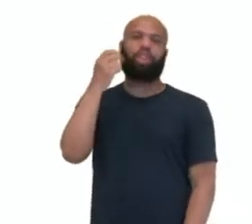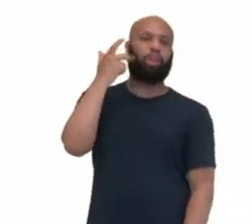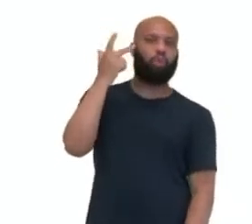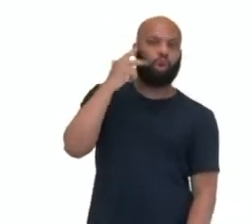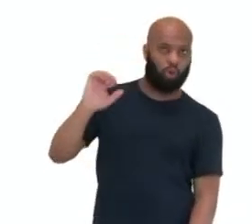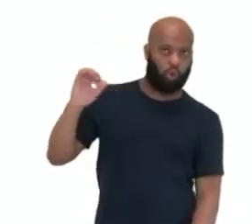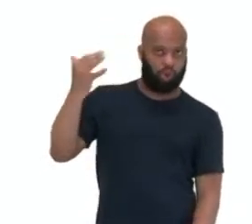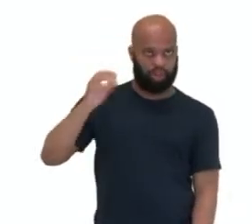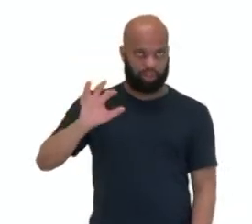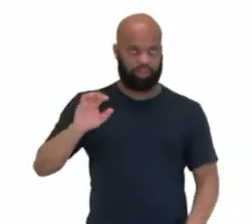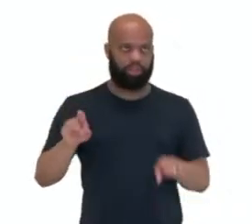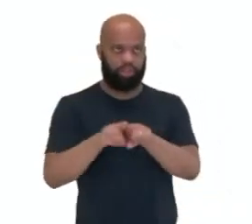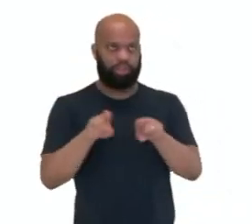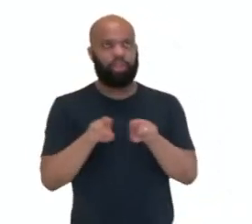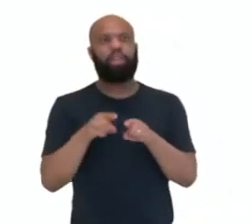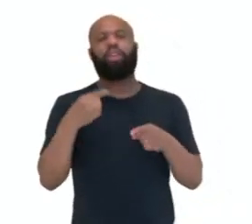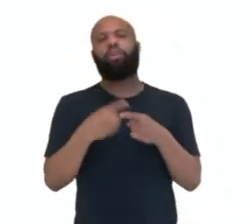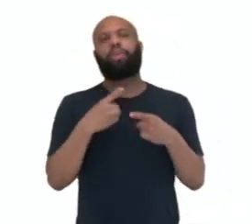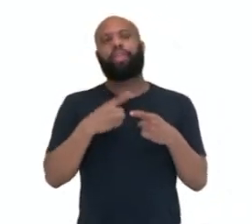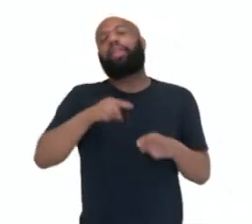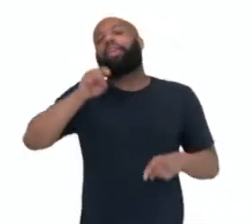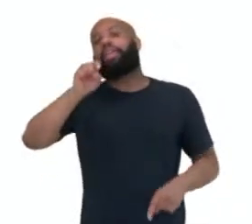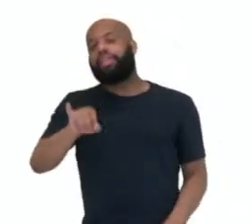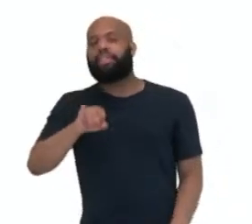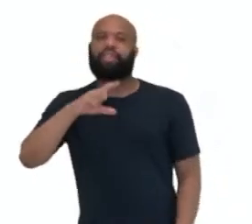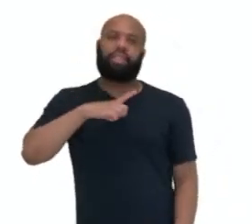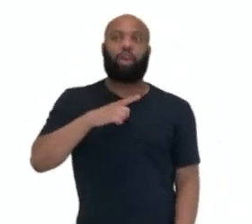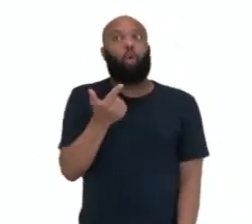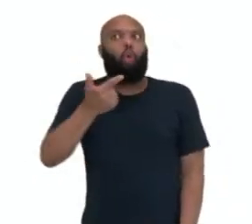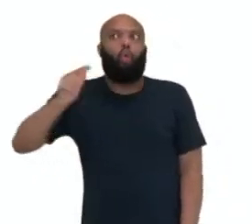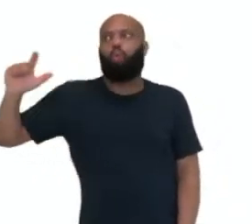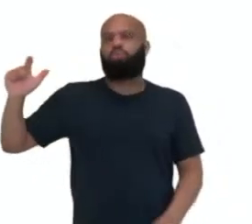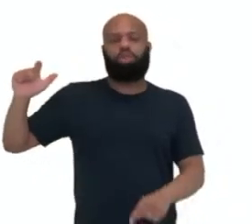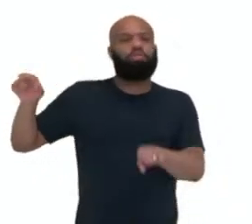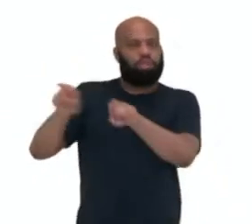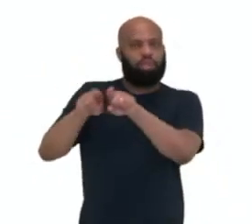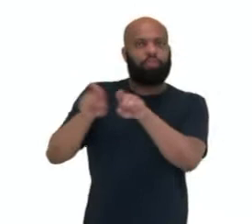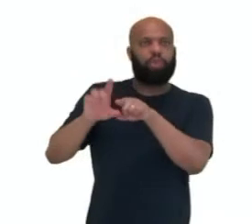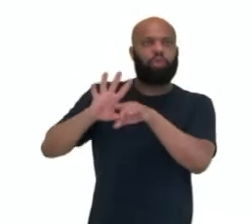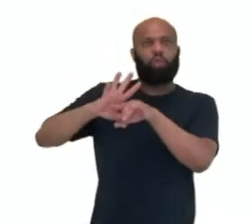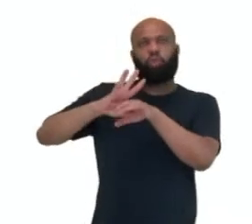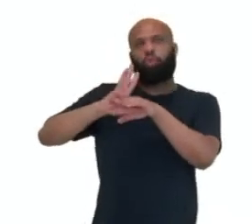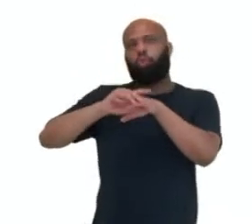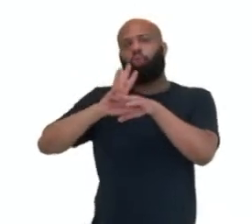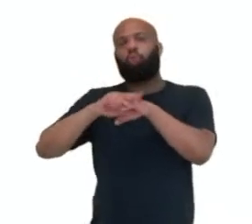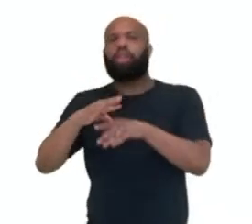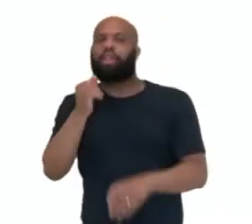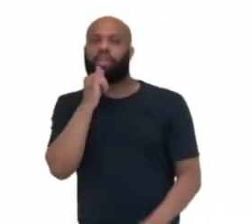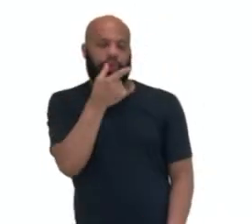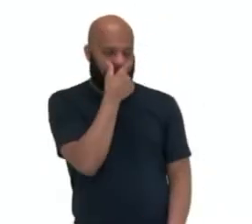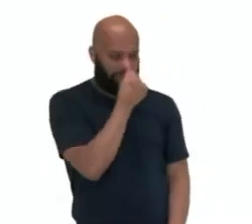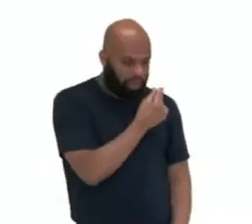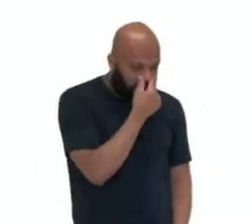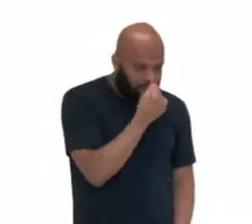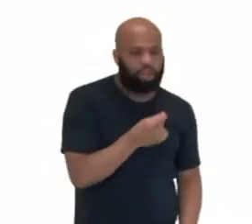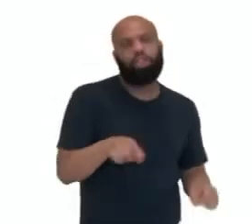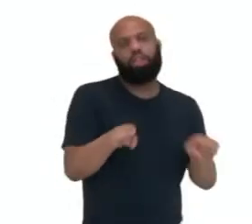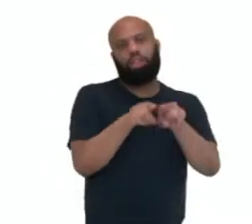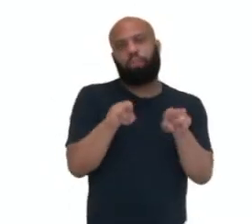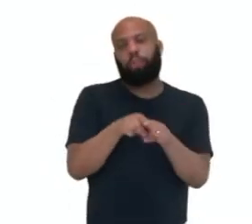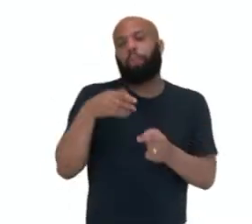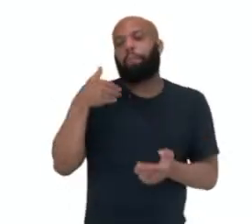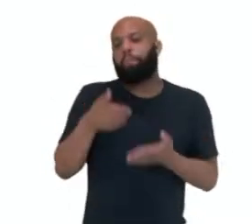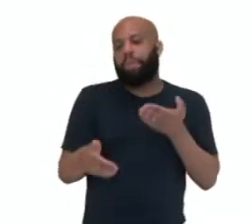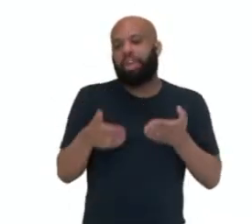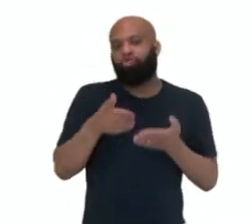natural, é normal que quando a gente tenha uma doença viral, por exemplo, uma gripe, a gente tem uma